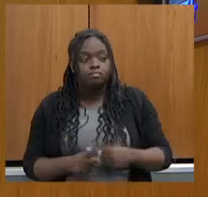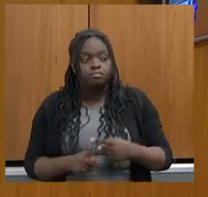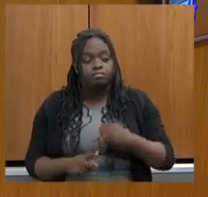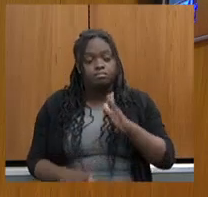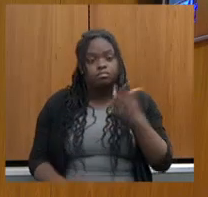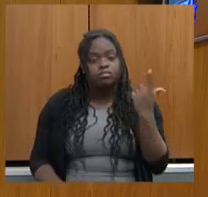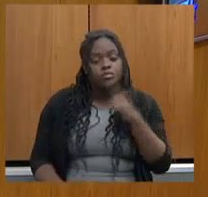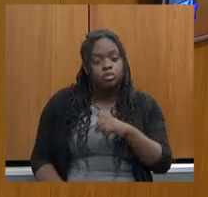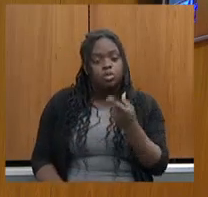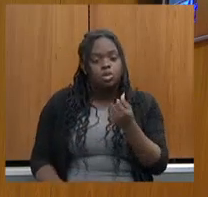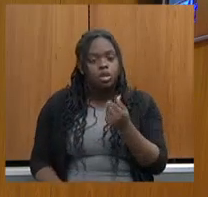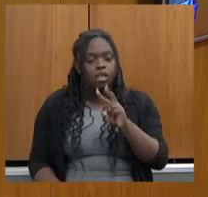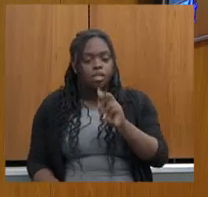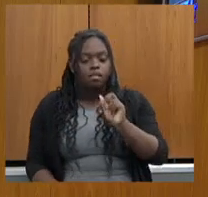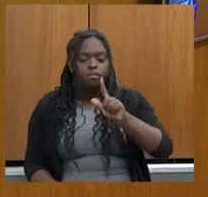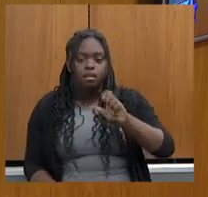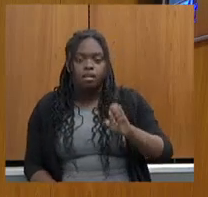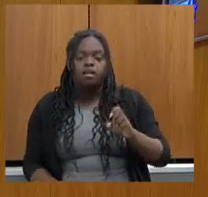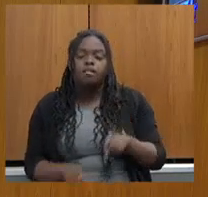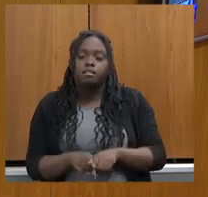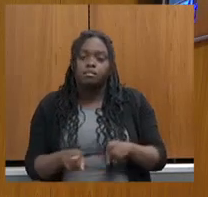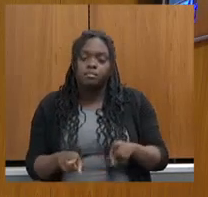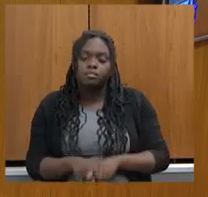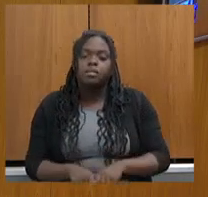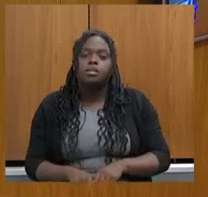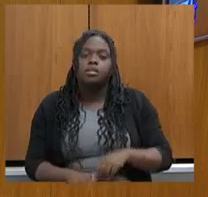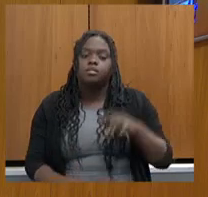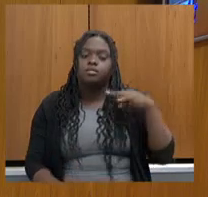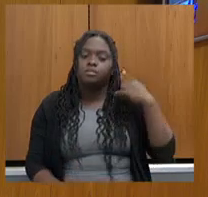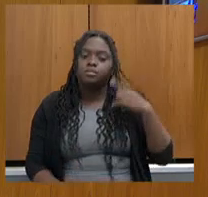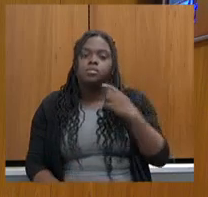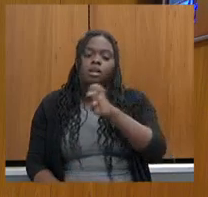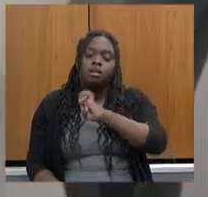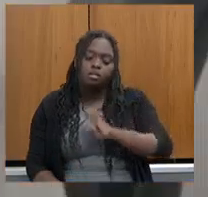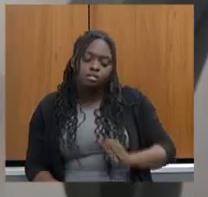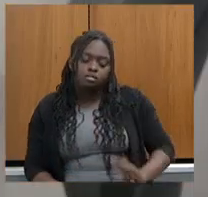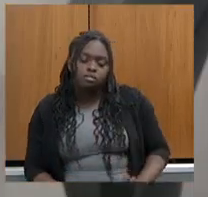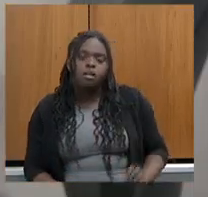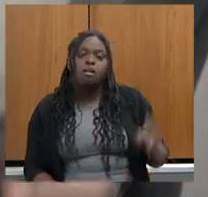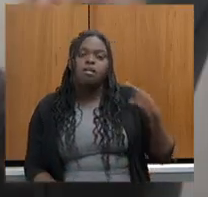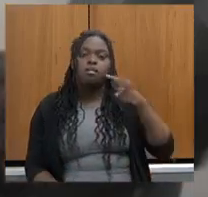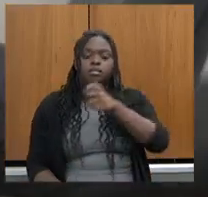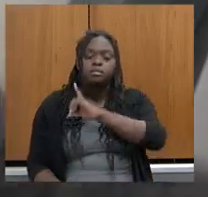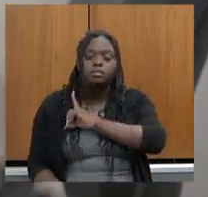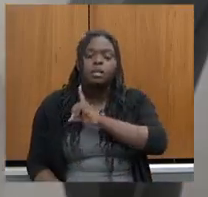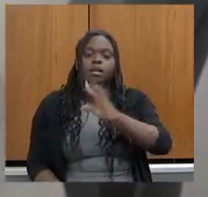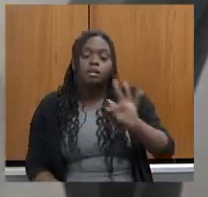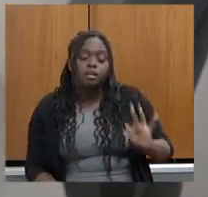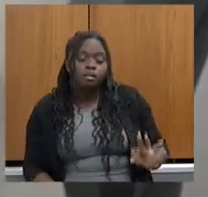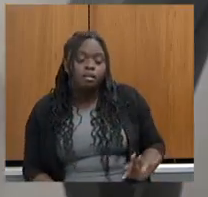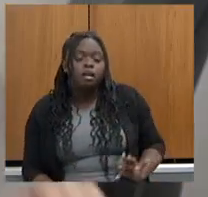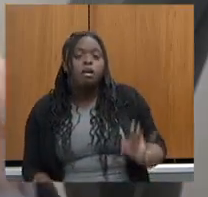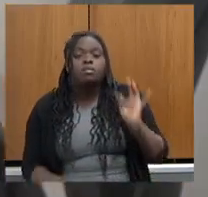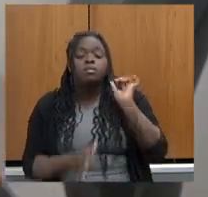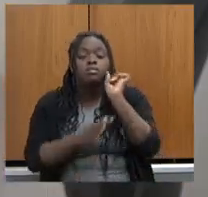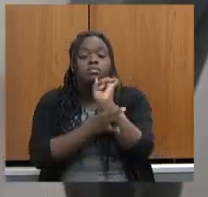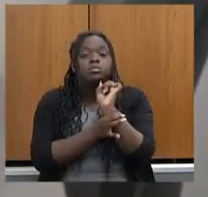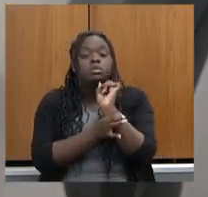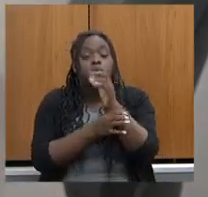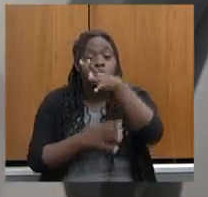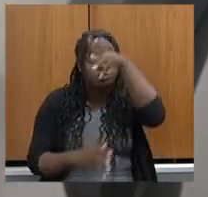o dinheiro da Vale de emenda parlamentar deputado estadual de deputado federal das transferências da União do fundo Estadual de Segurança Pública